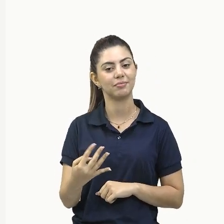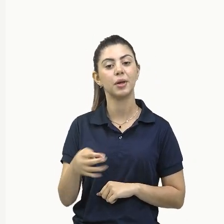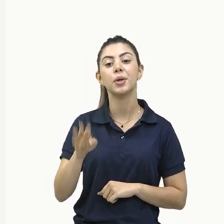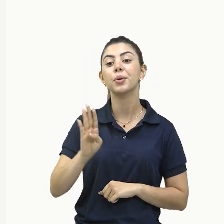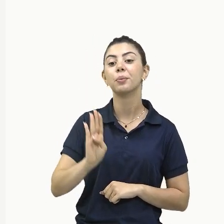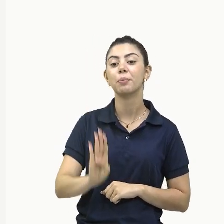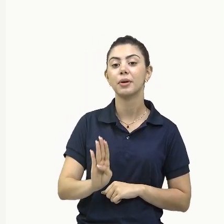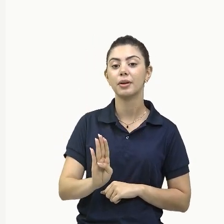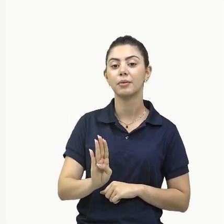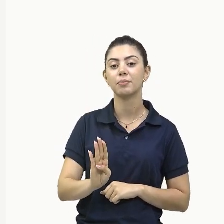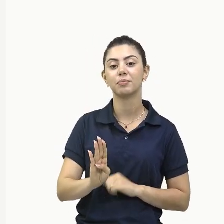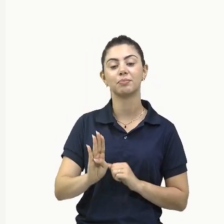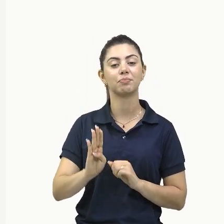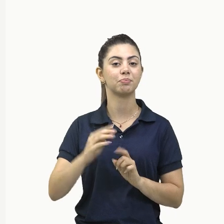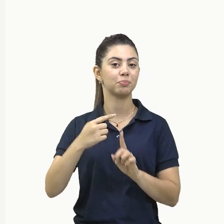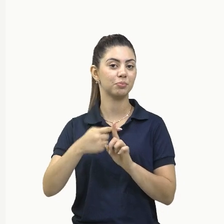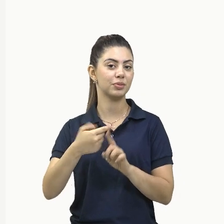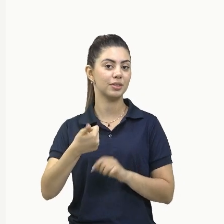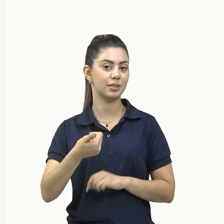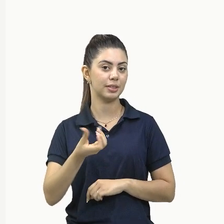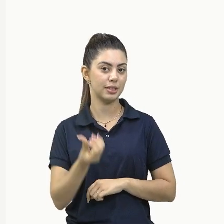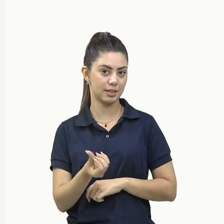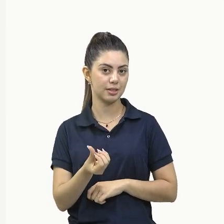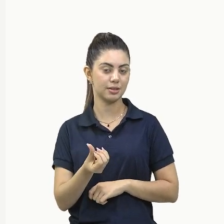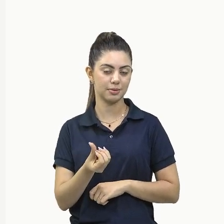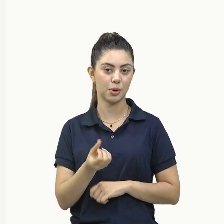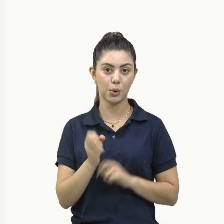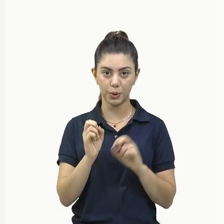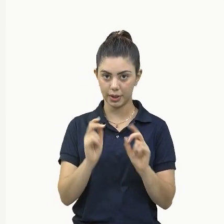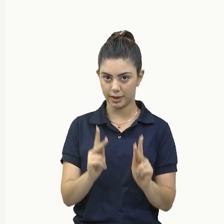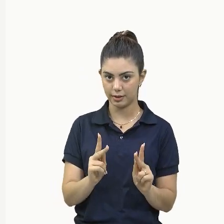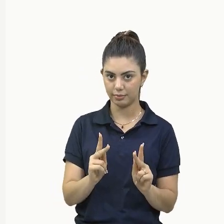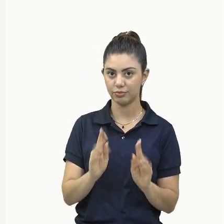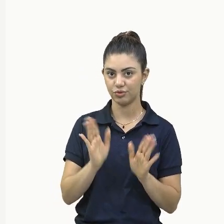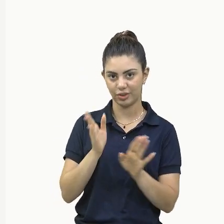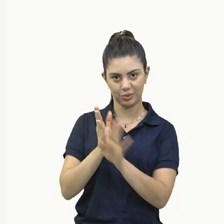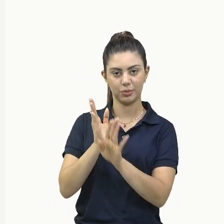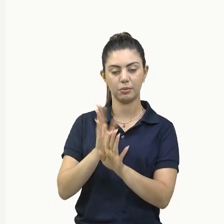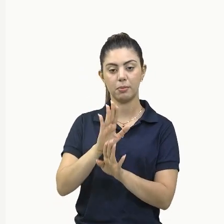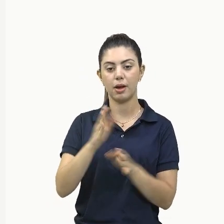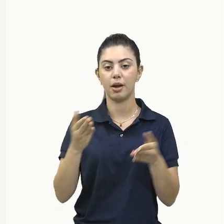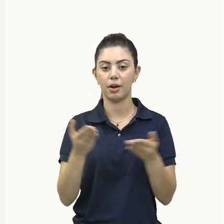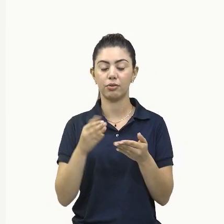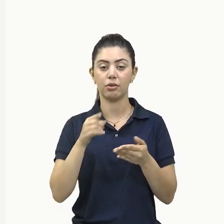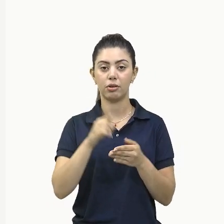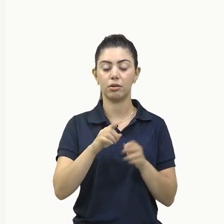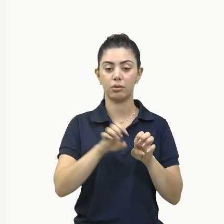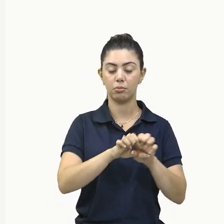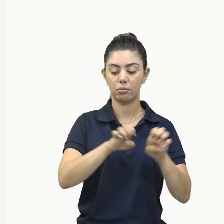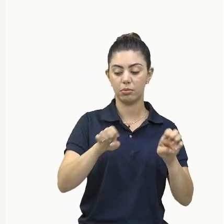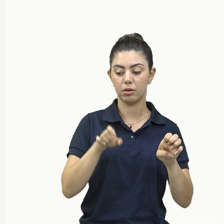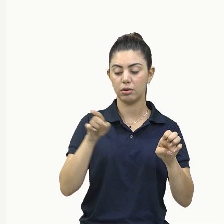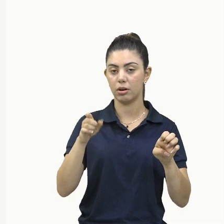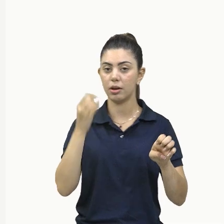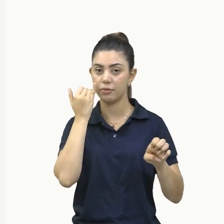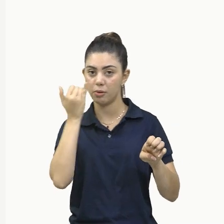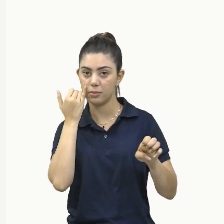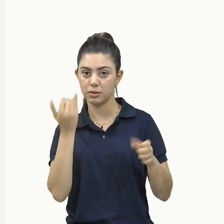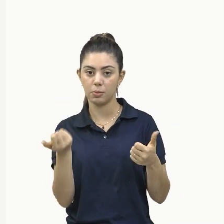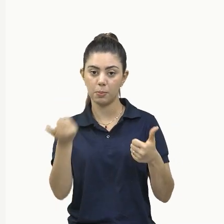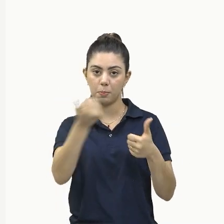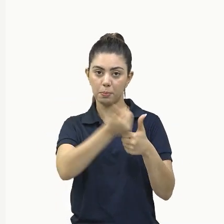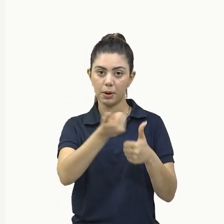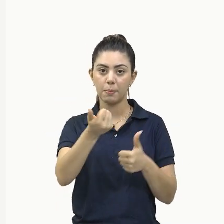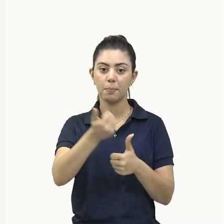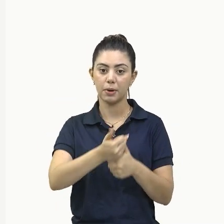B vale 16. Ok. Então, vamos substituir os parâmetros